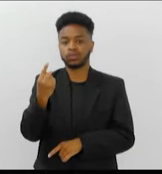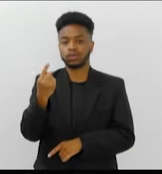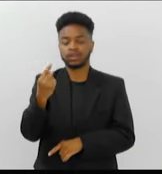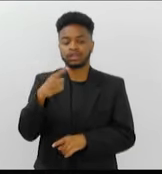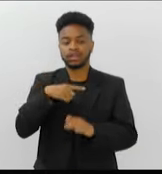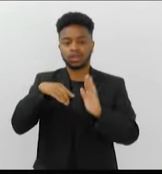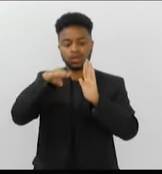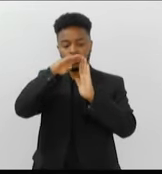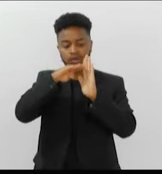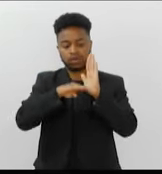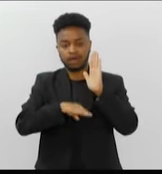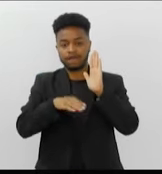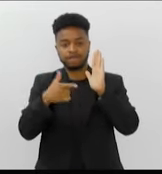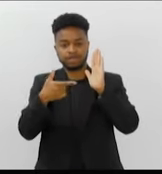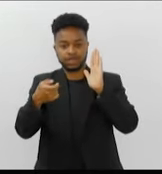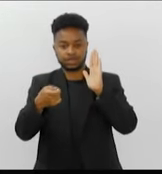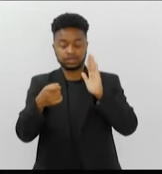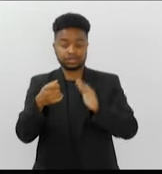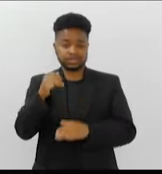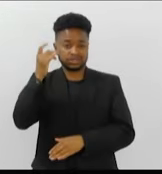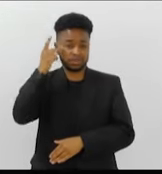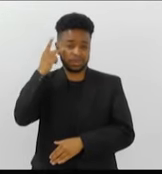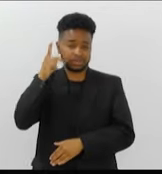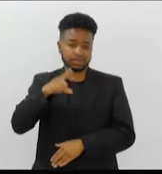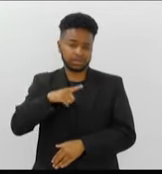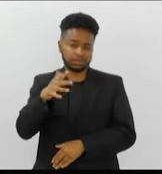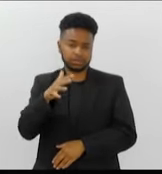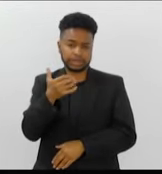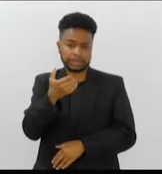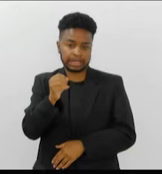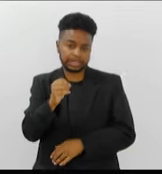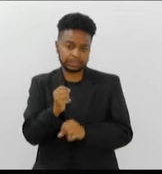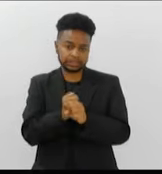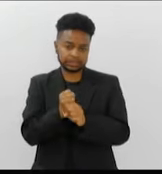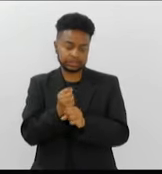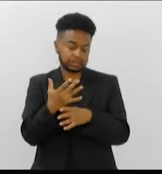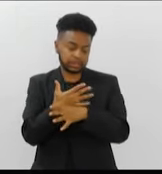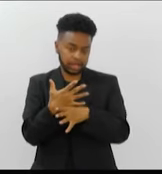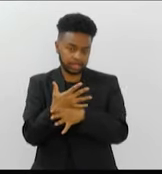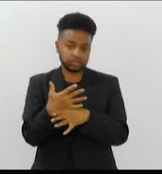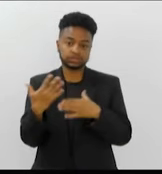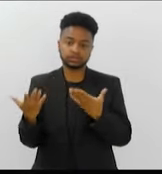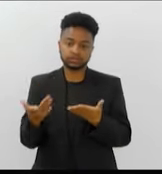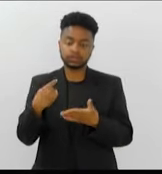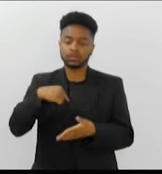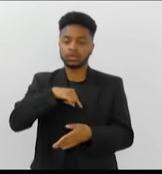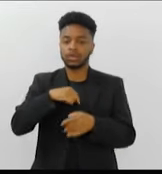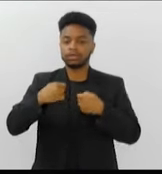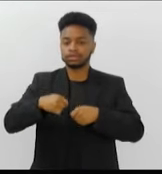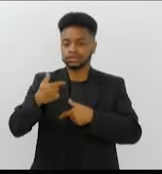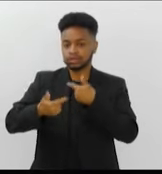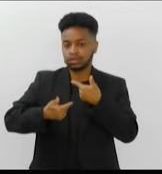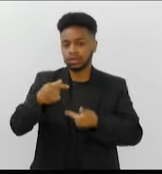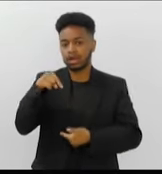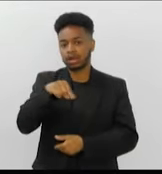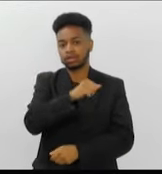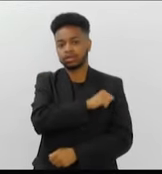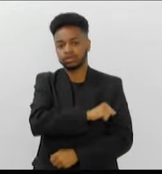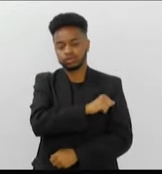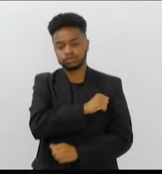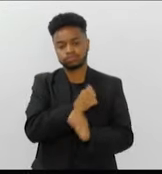tem 10 cidades entre os 20 primeiros. Então, nós precisamos trabalhar muito o Estado do Rio de